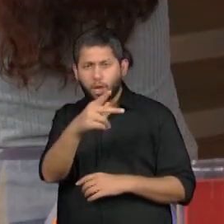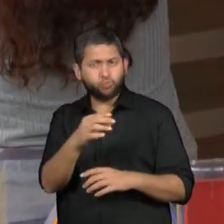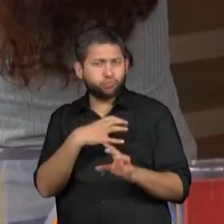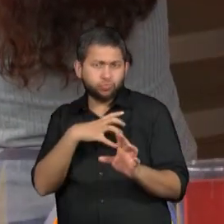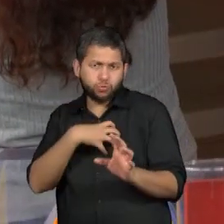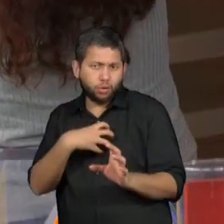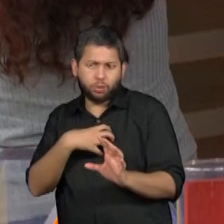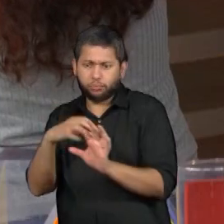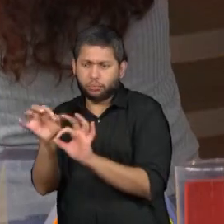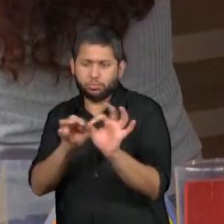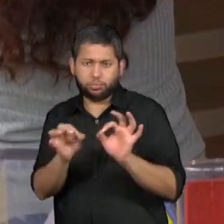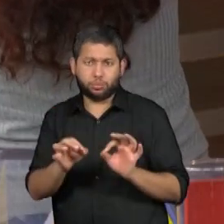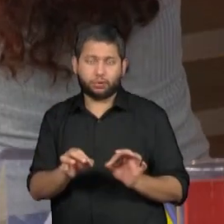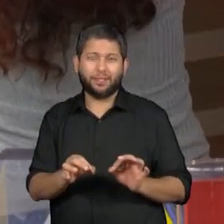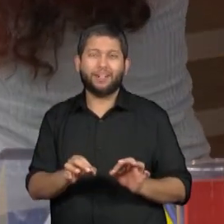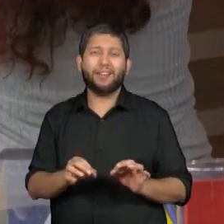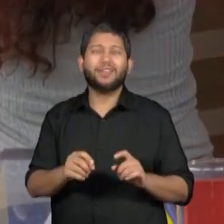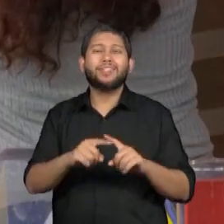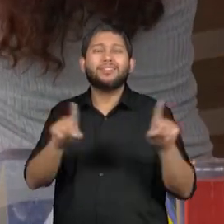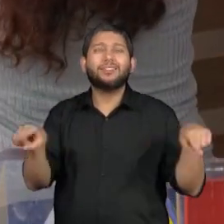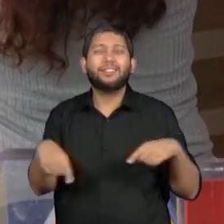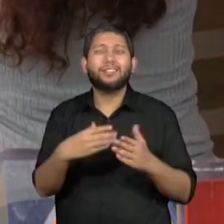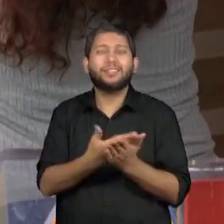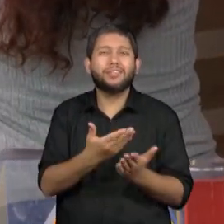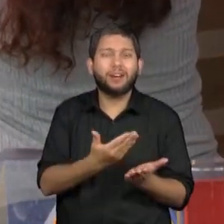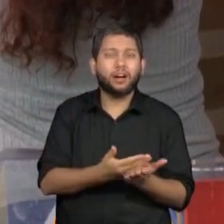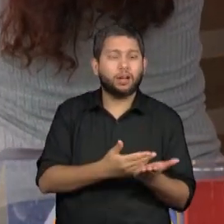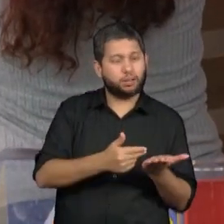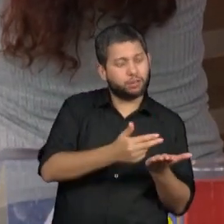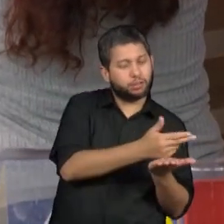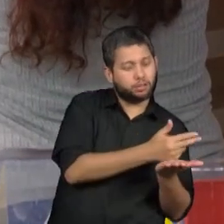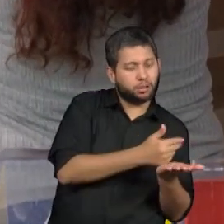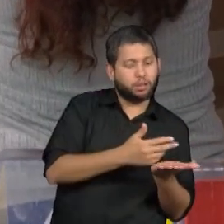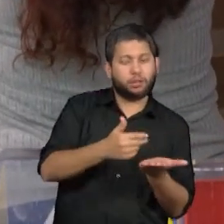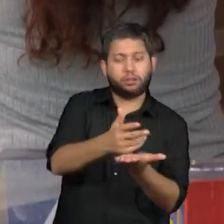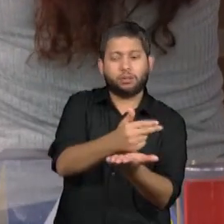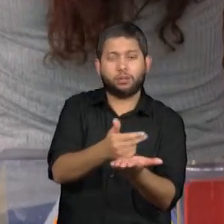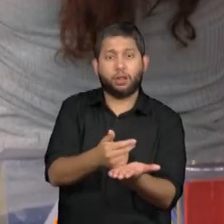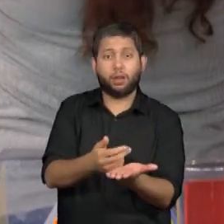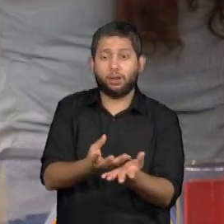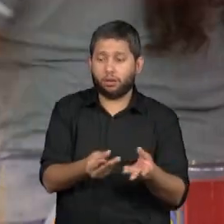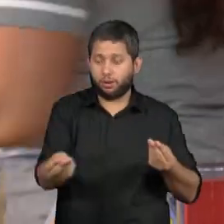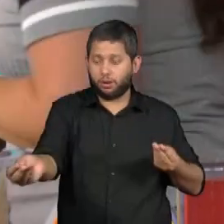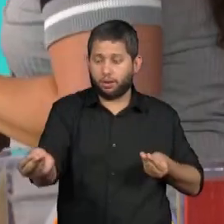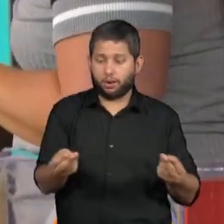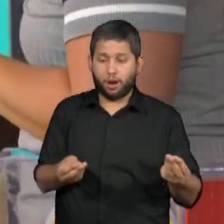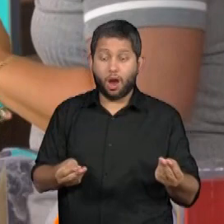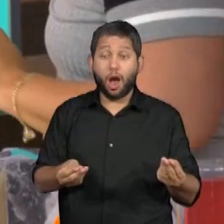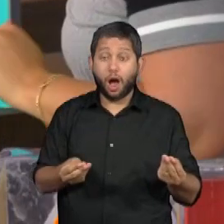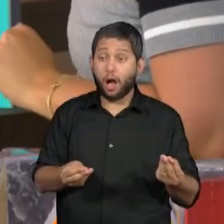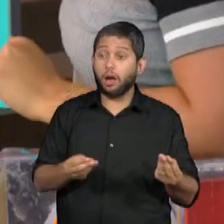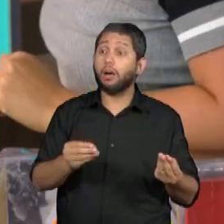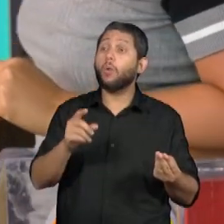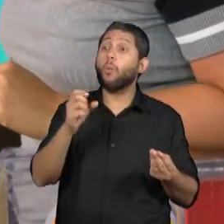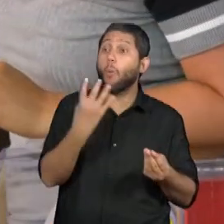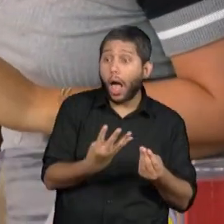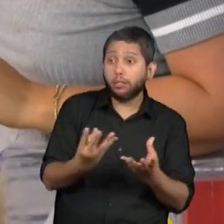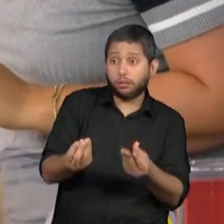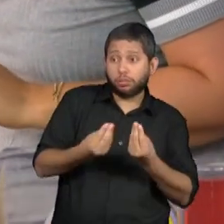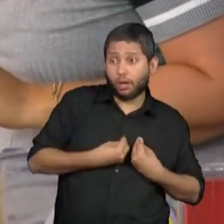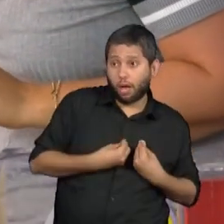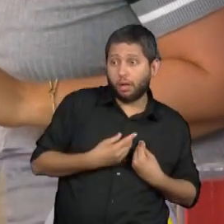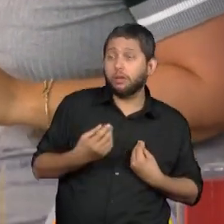aí. Na sala de aula, cada um faz uma forma, um carimbo, agrupa com os amigos. E o